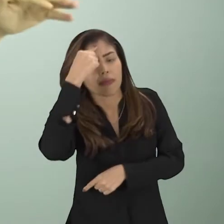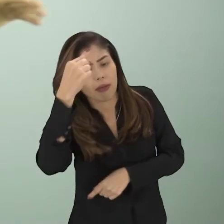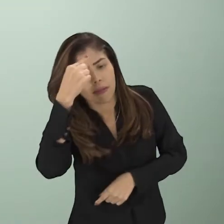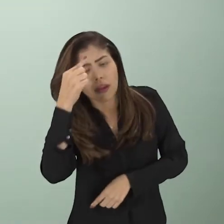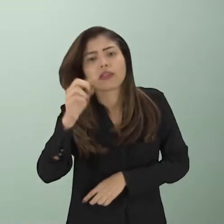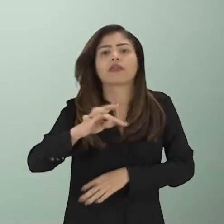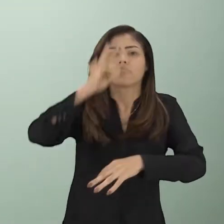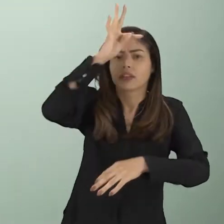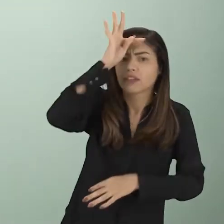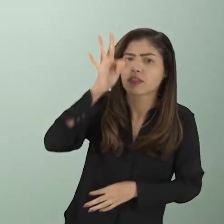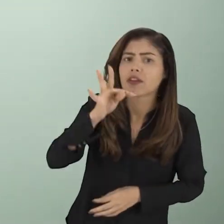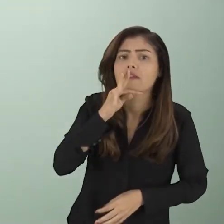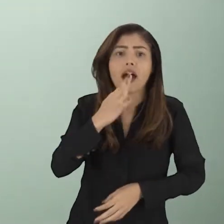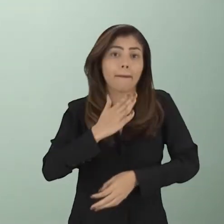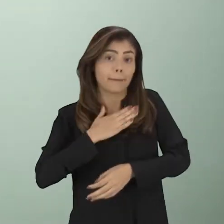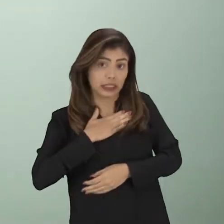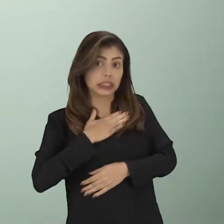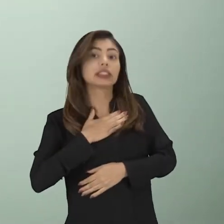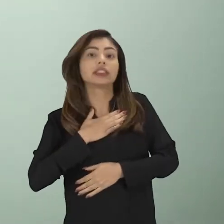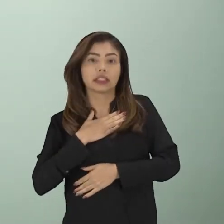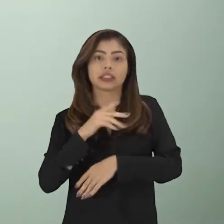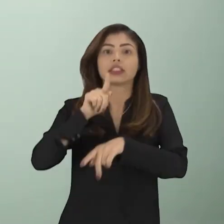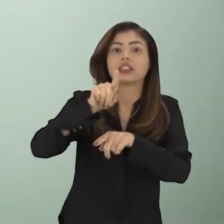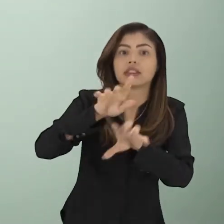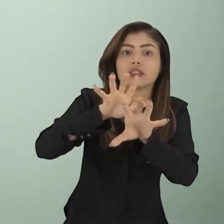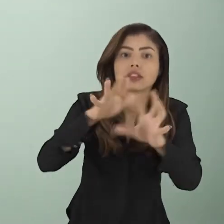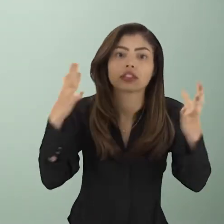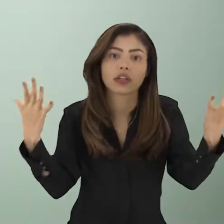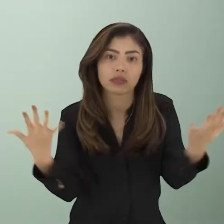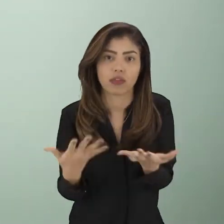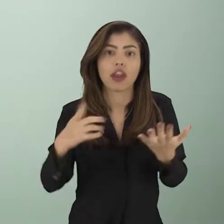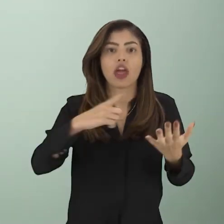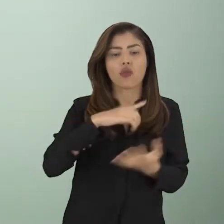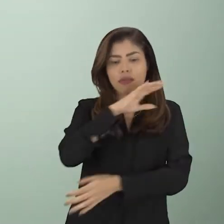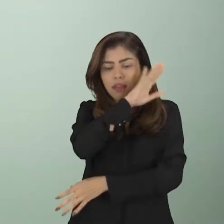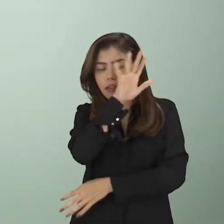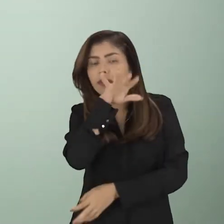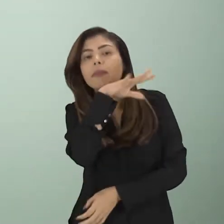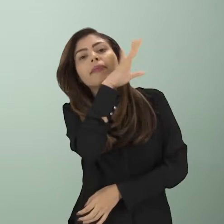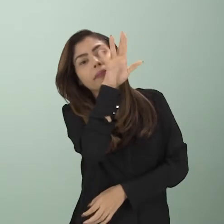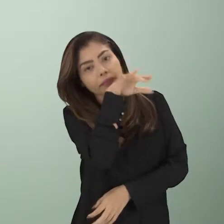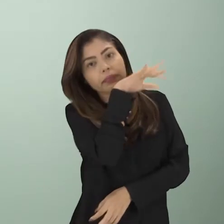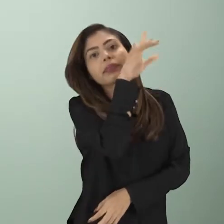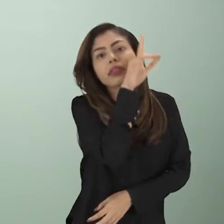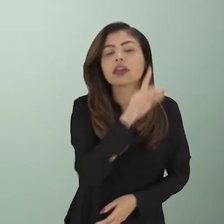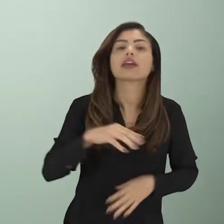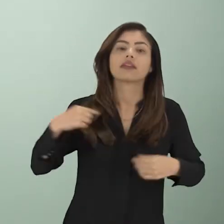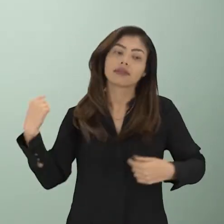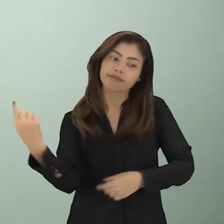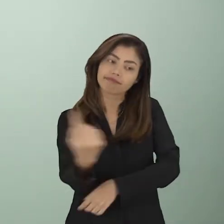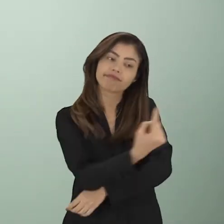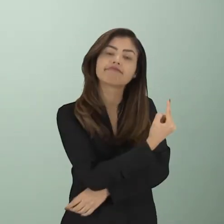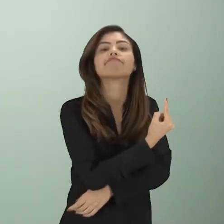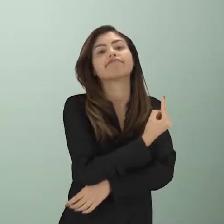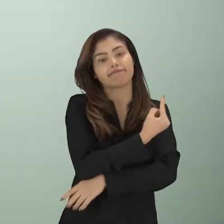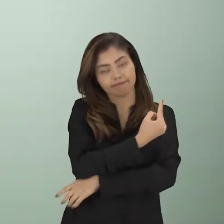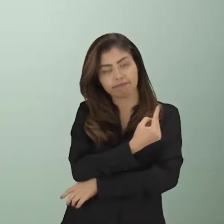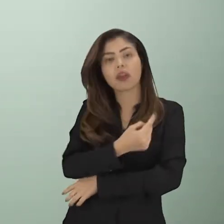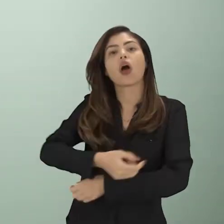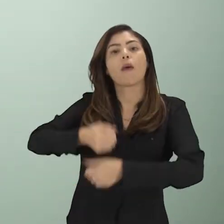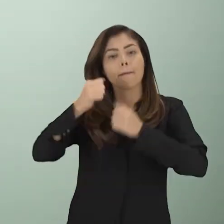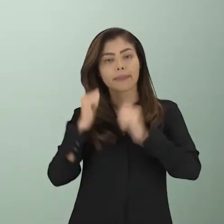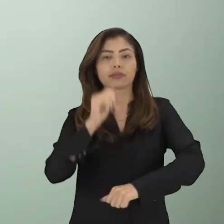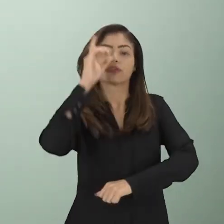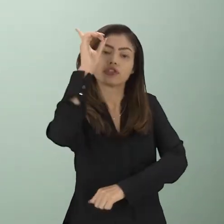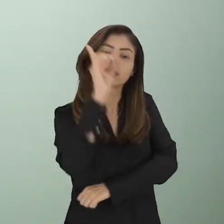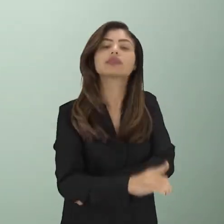pensamento tradicional, a minha geração e a geração de vocês, de que os animais são sujeitos dignos